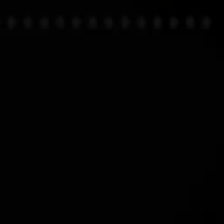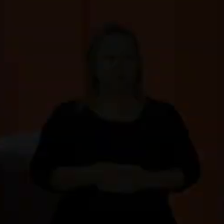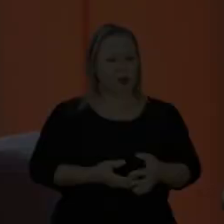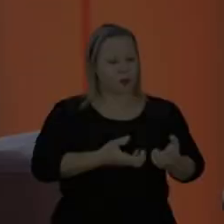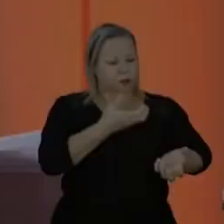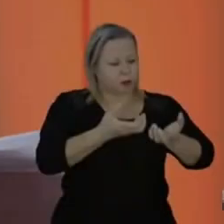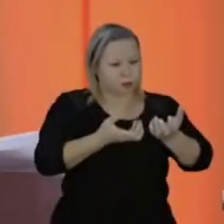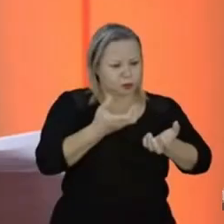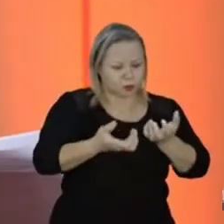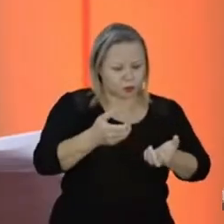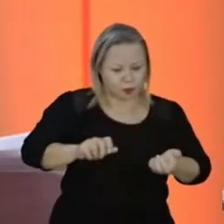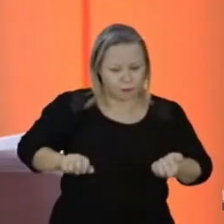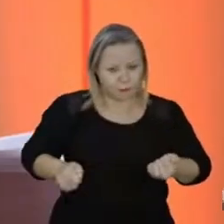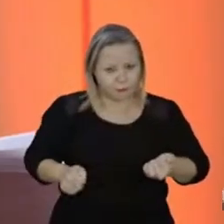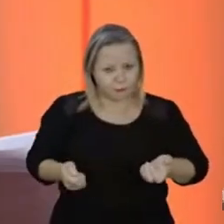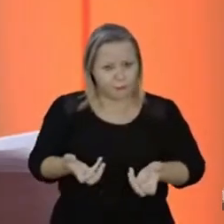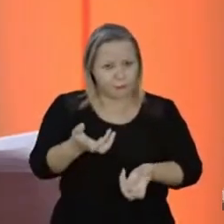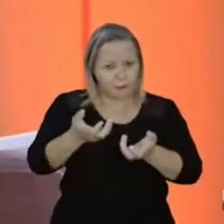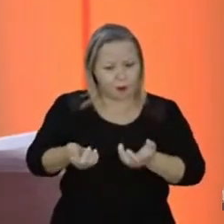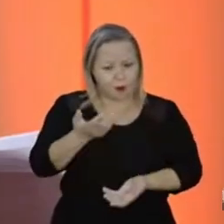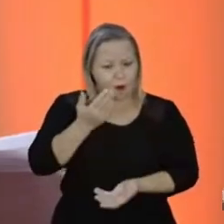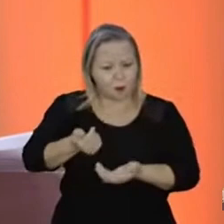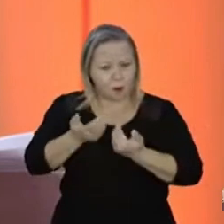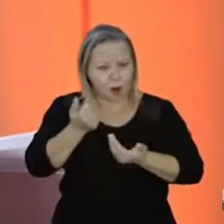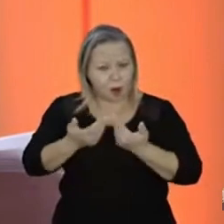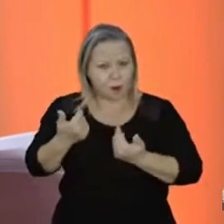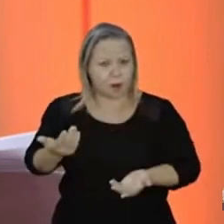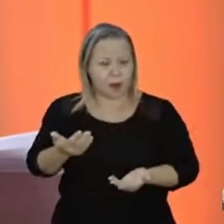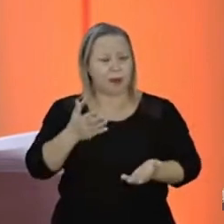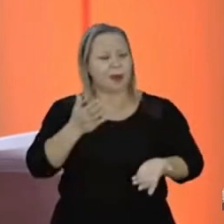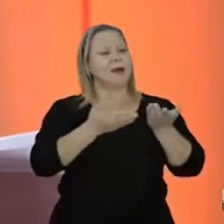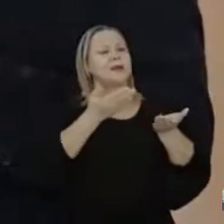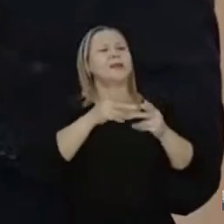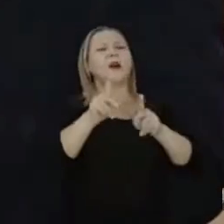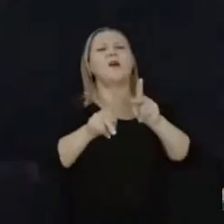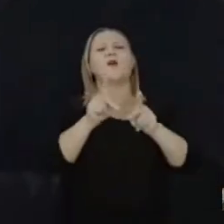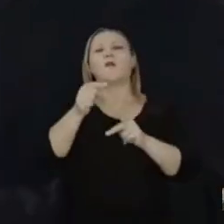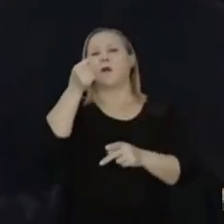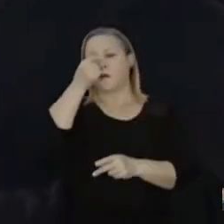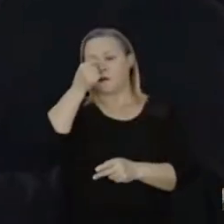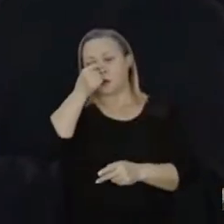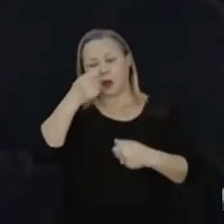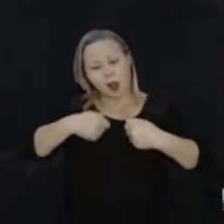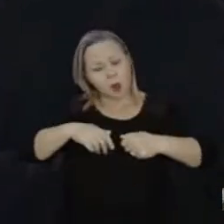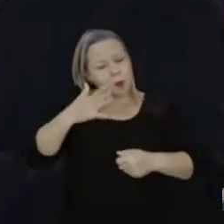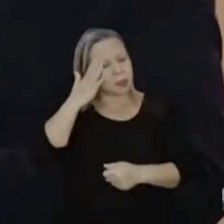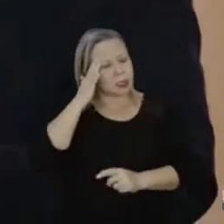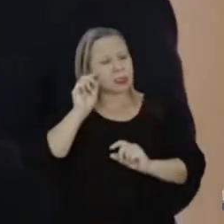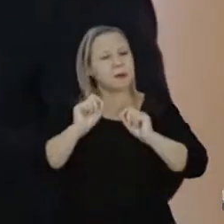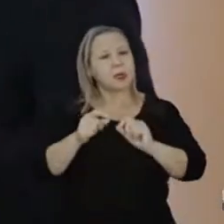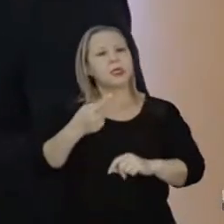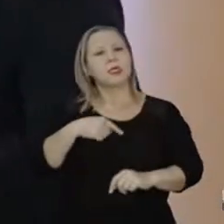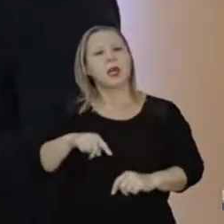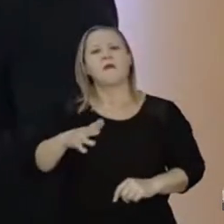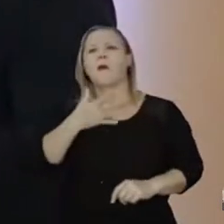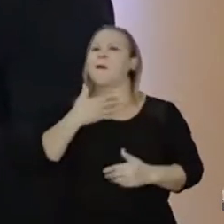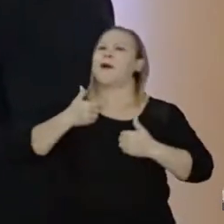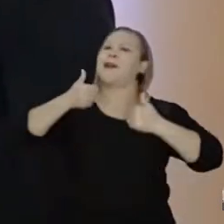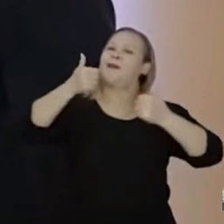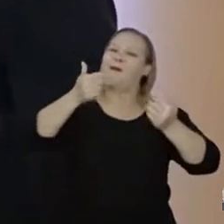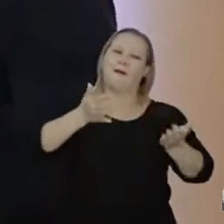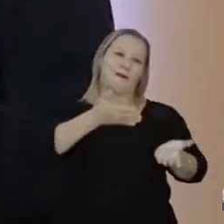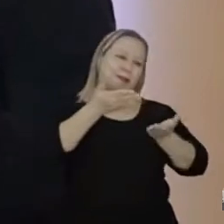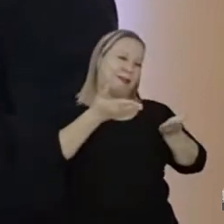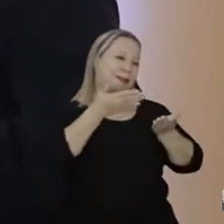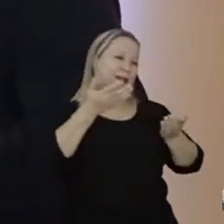comer. Então nós temos que tratar o povo evangélico assim. Ele tem que saber que ele já foi bem melhor tratado. Ele tem que saber